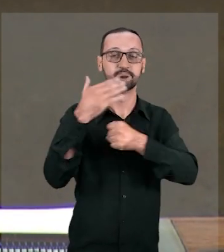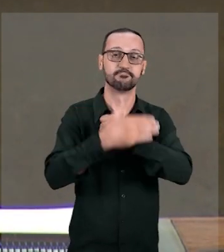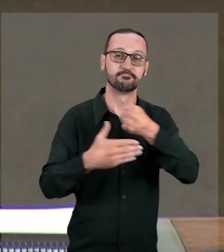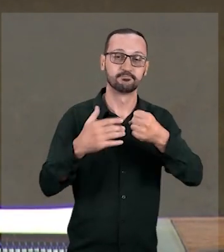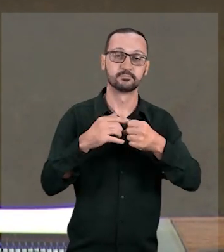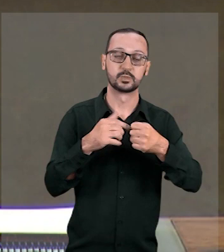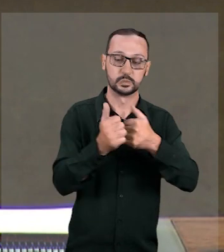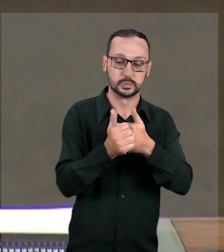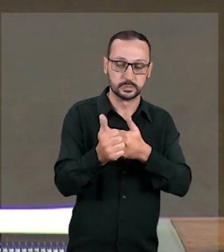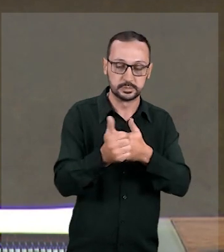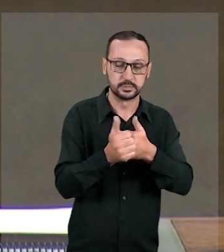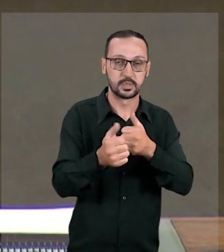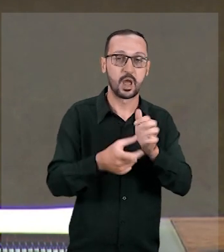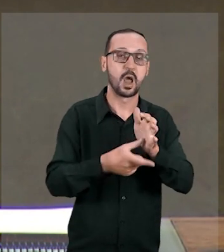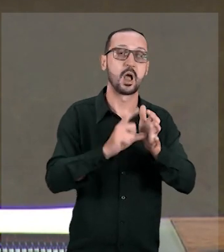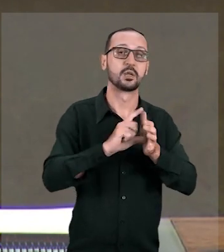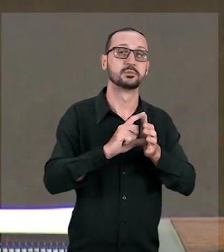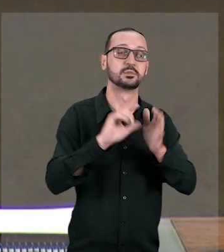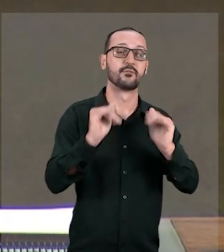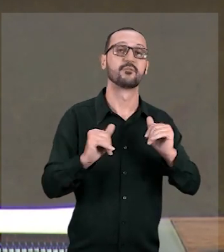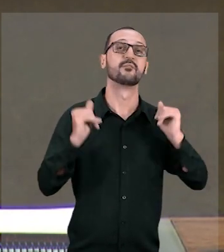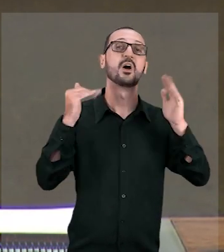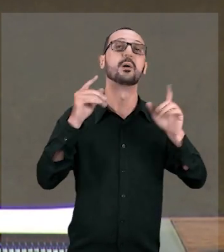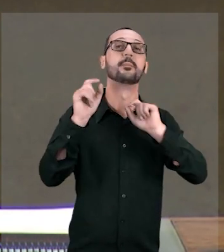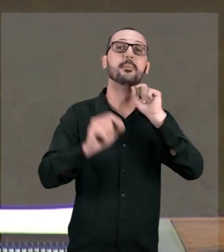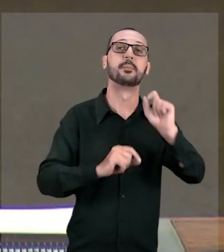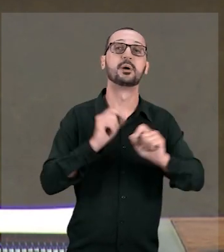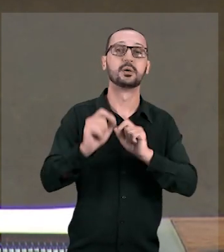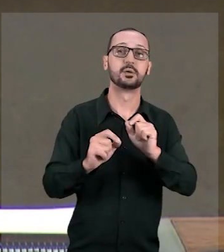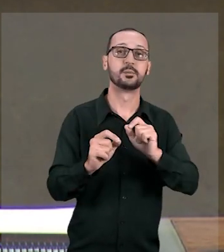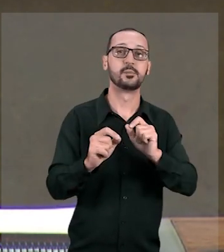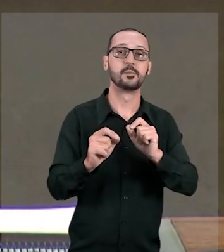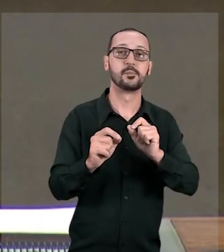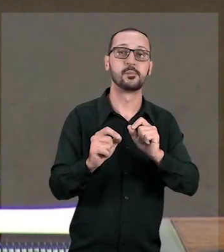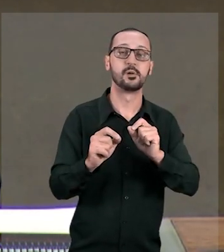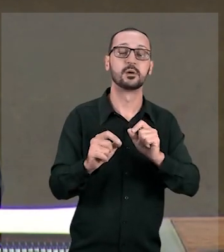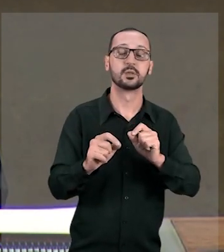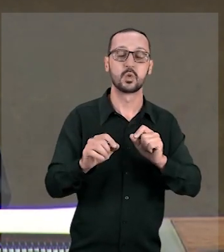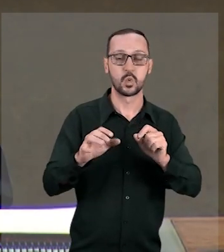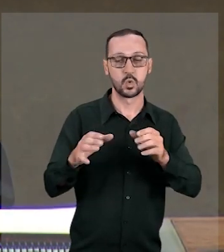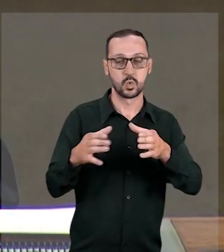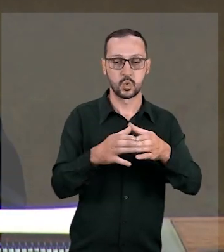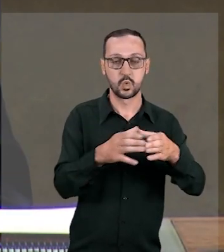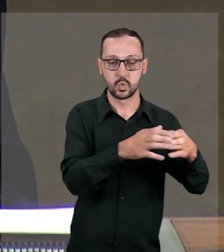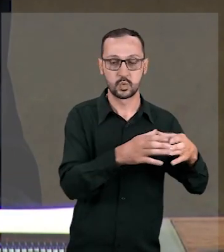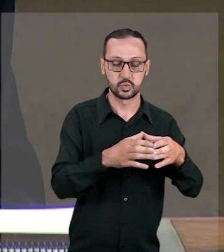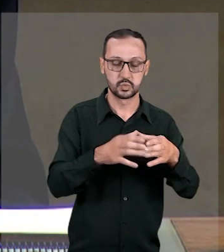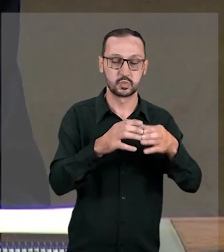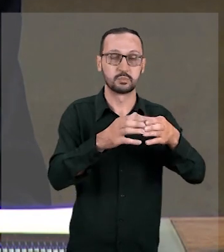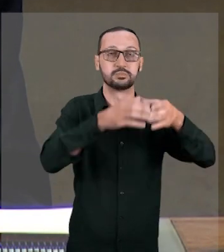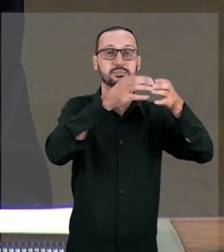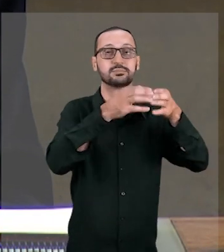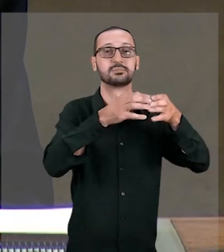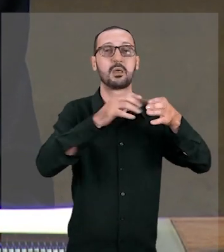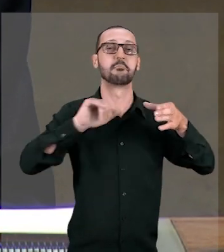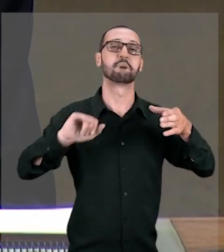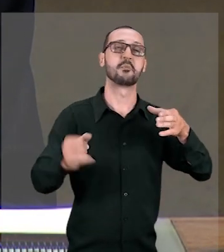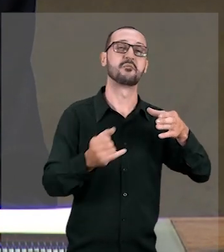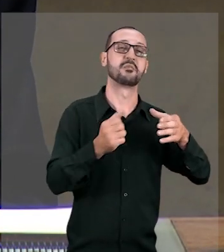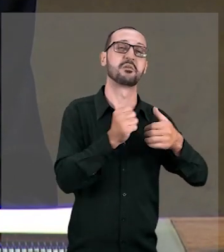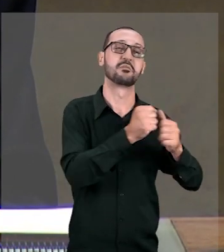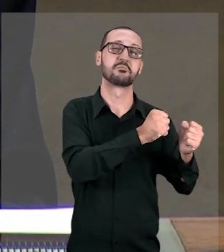Tribunais constitucionais existem antes e acima de tudo para impedir que as maiorias abusem do seu poder,